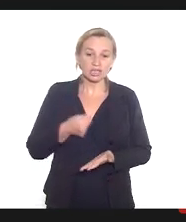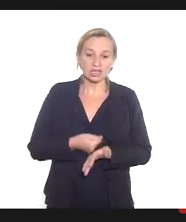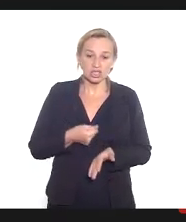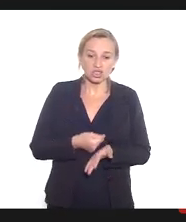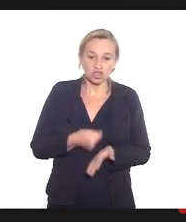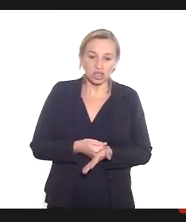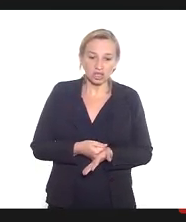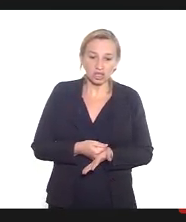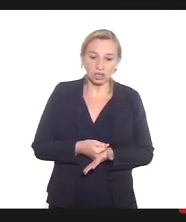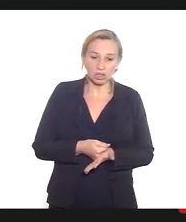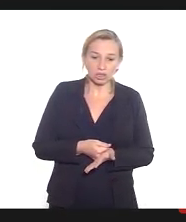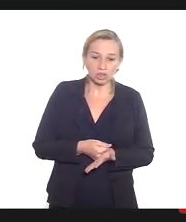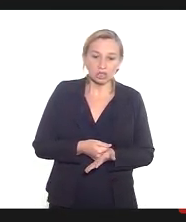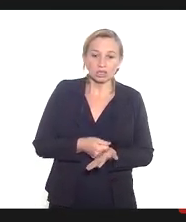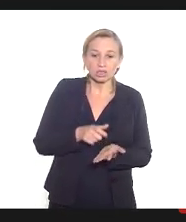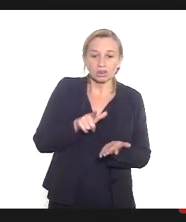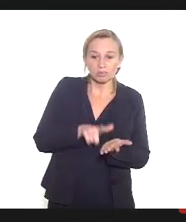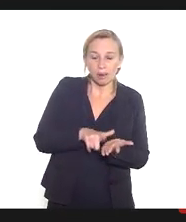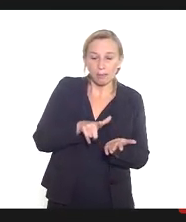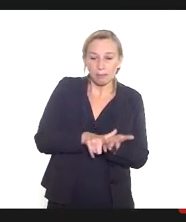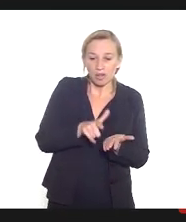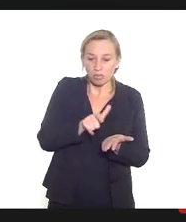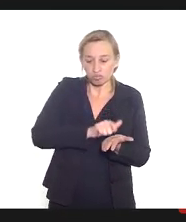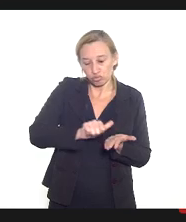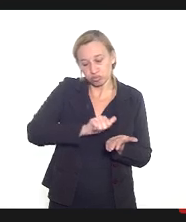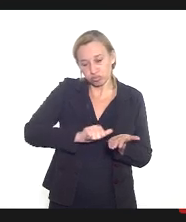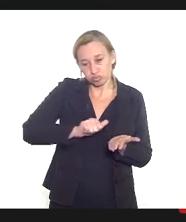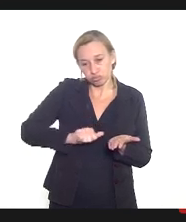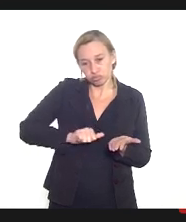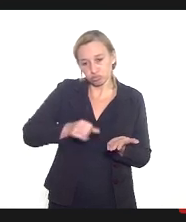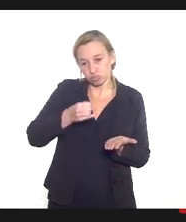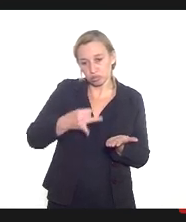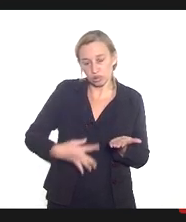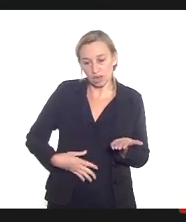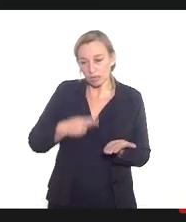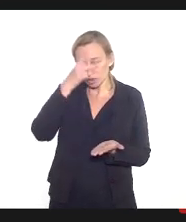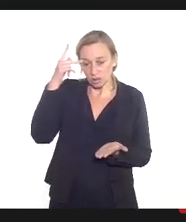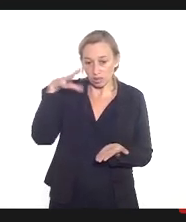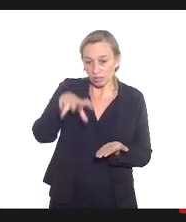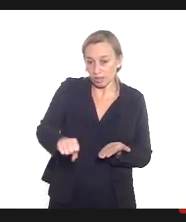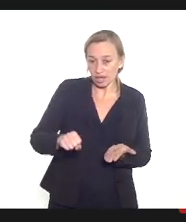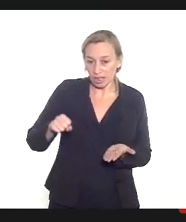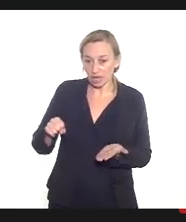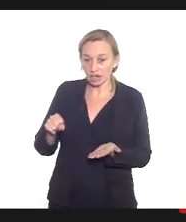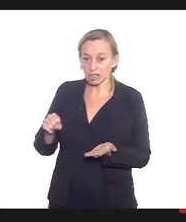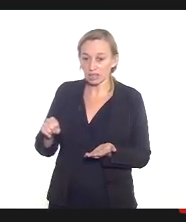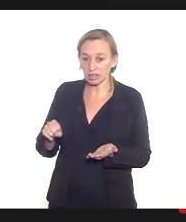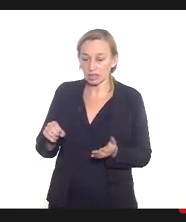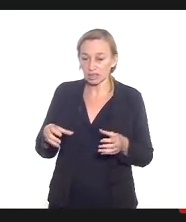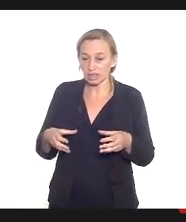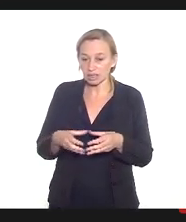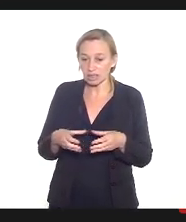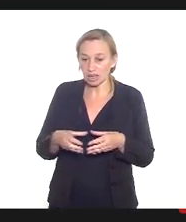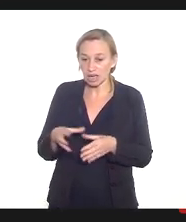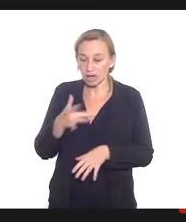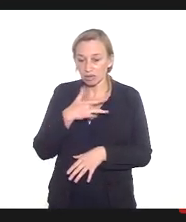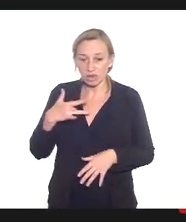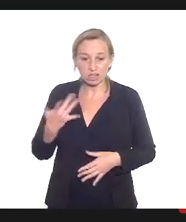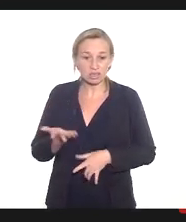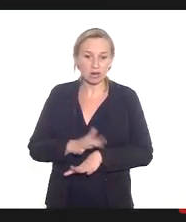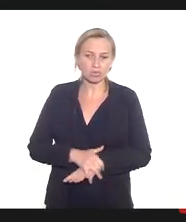exigência de ter um um termo de esclarecimento que essa pessoa tem que pegar na unidade de saúde né